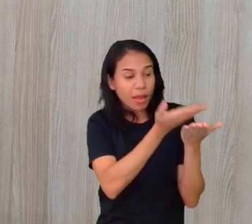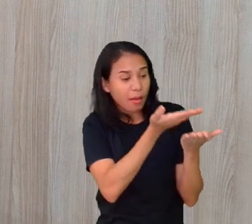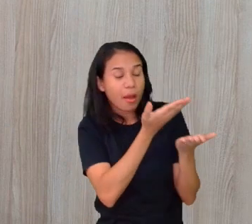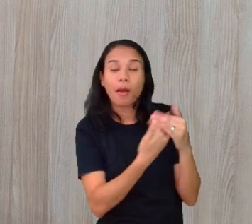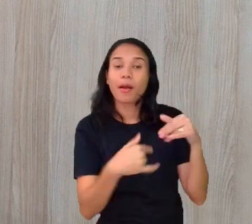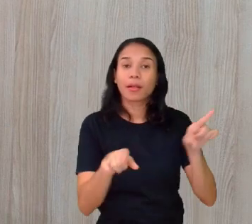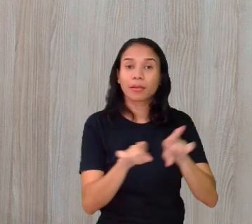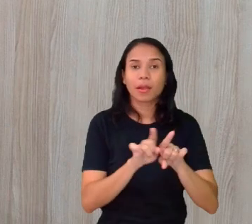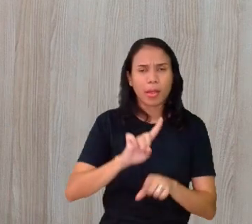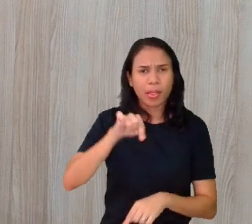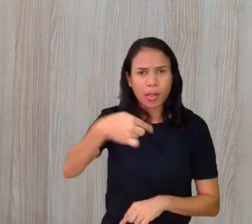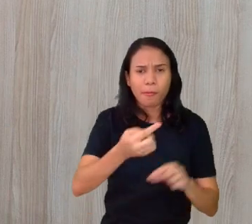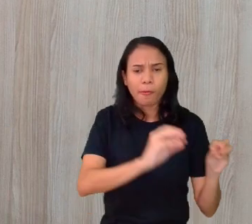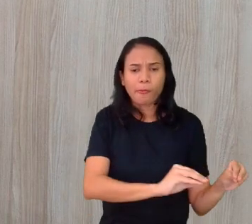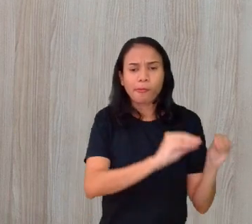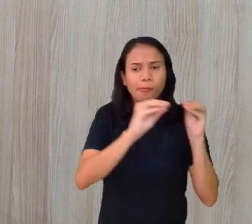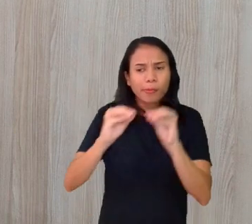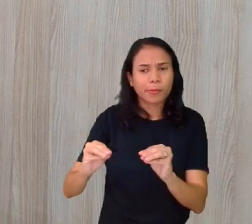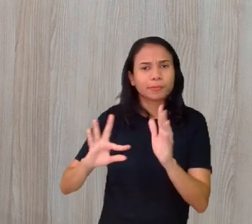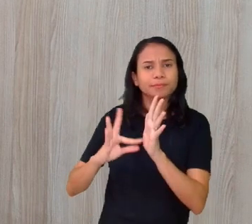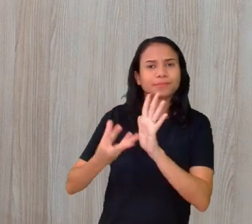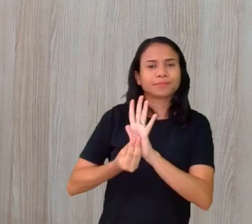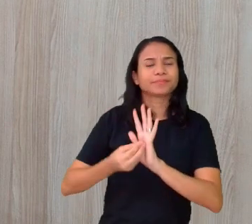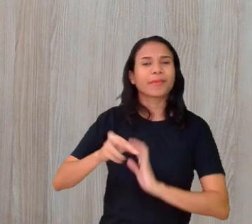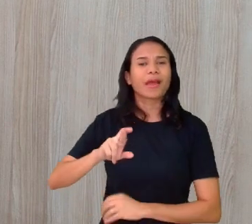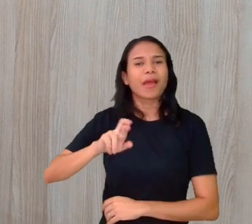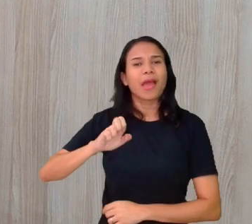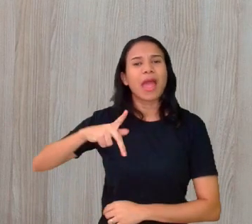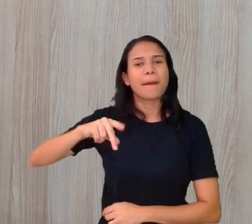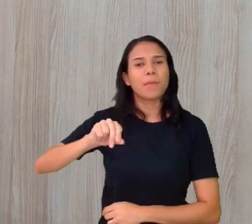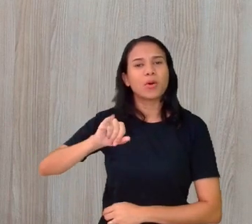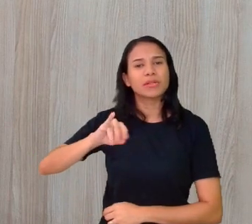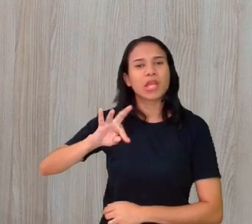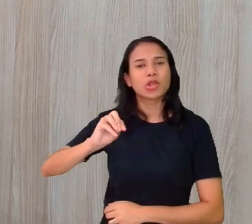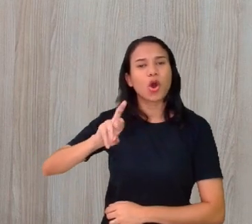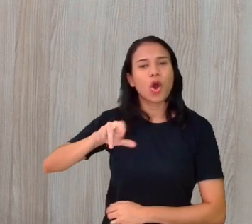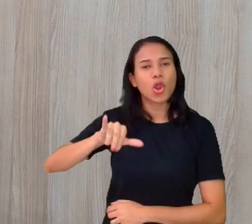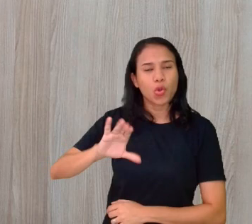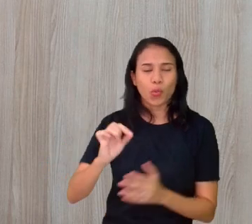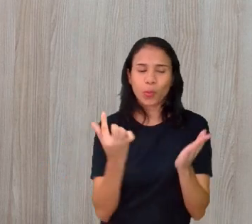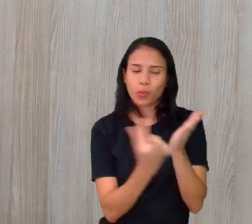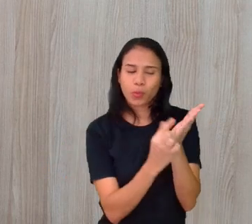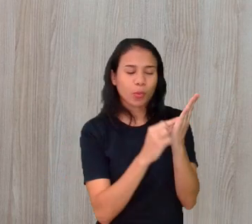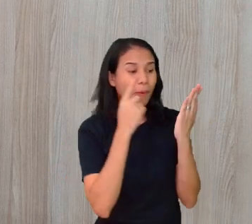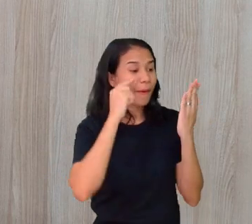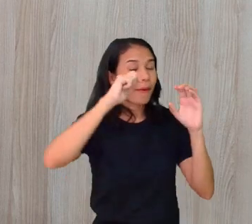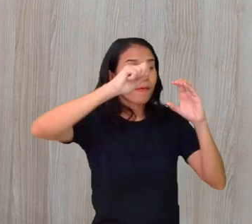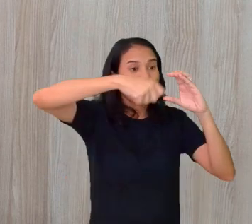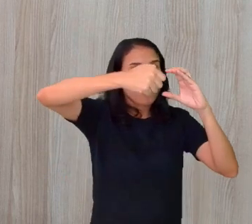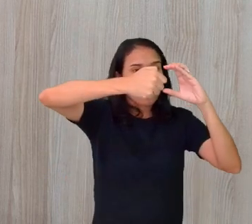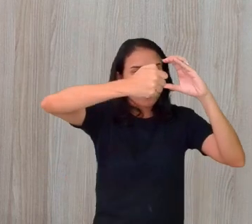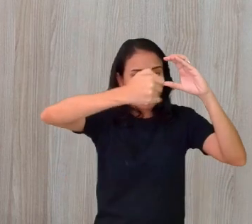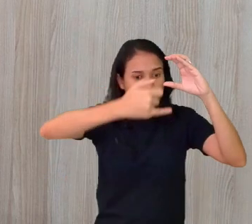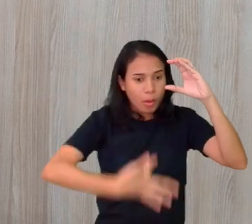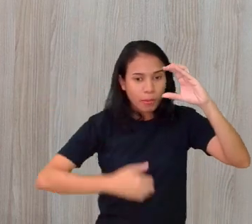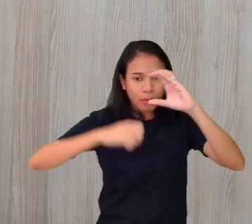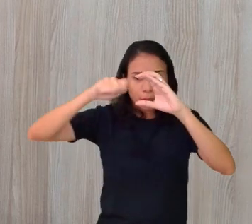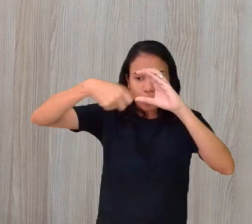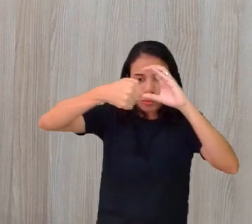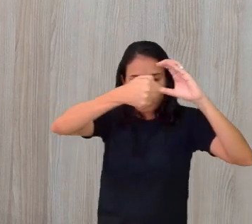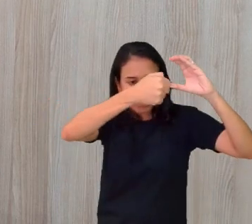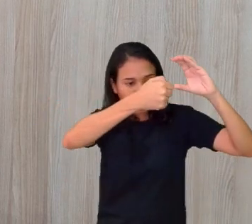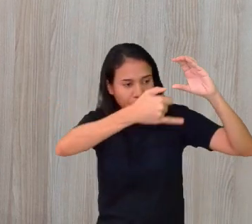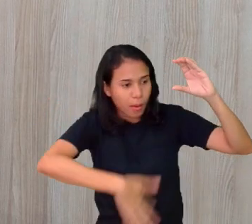ficam também depois no repositório do aplicativo. Você vai ver que o aplicativo tem várias seções, uma delas